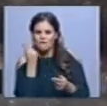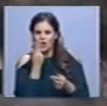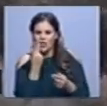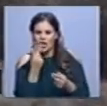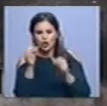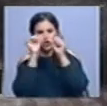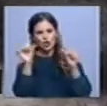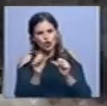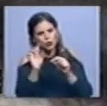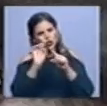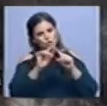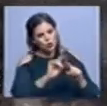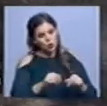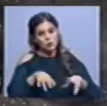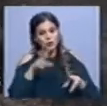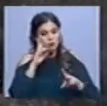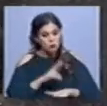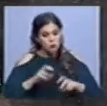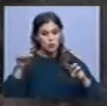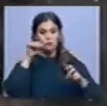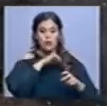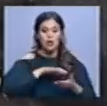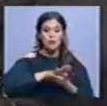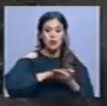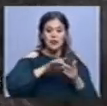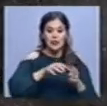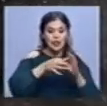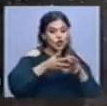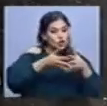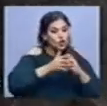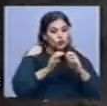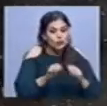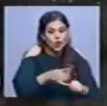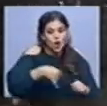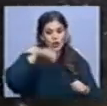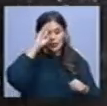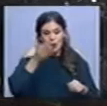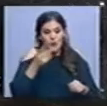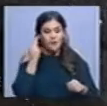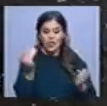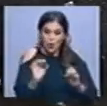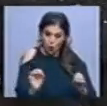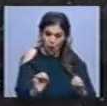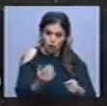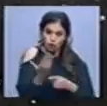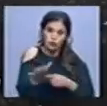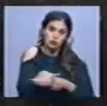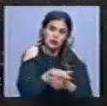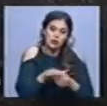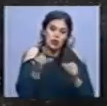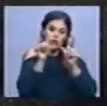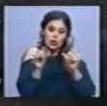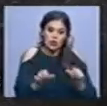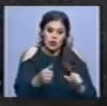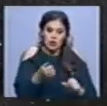Eis então que a descoberta deste composto, precisamente em estruturas que nós sabemos que não têm vida, no meu caso de um sistema binário